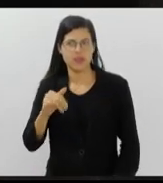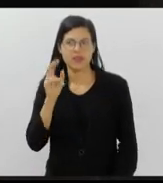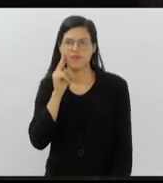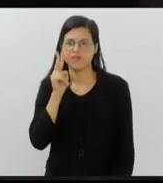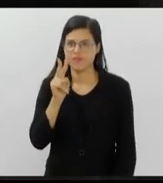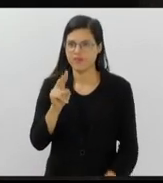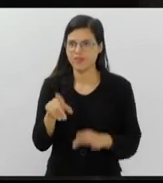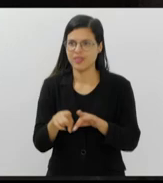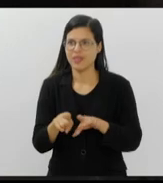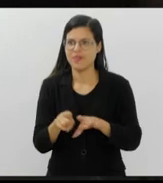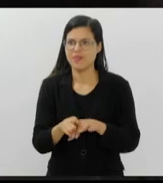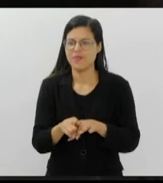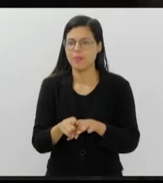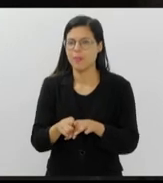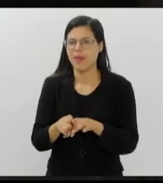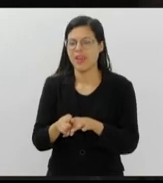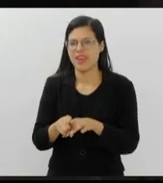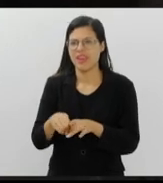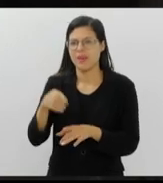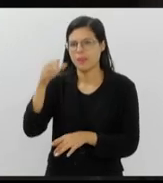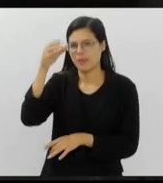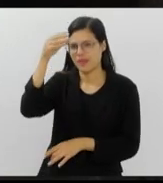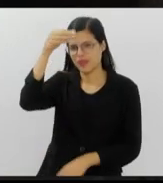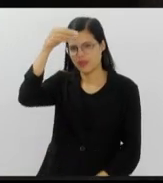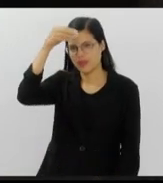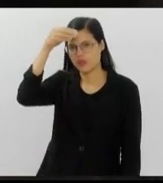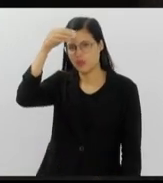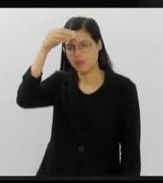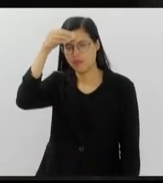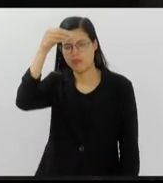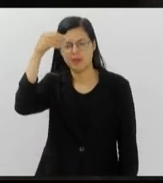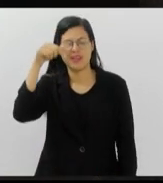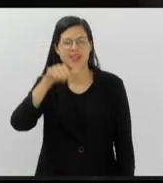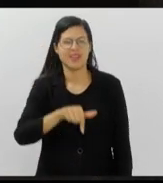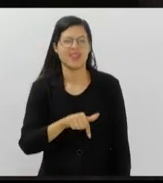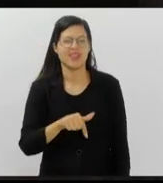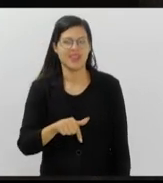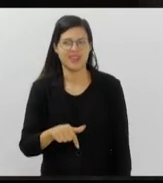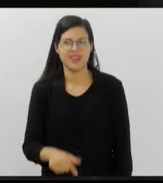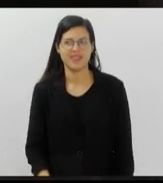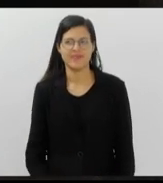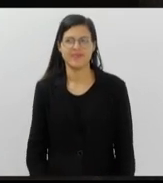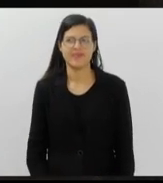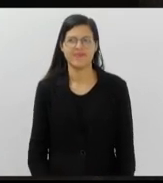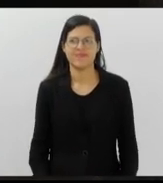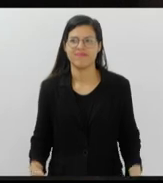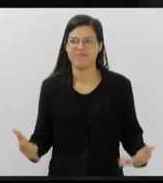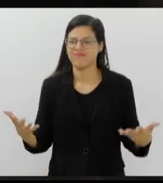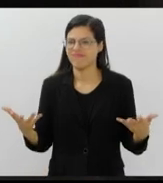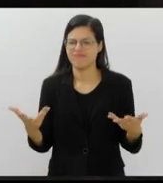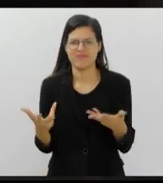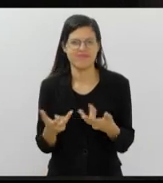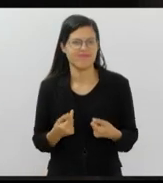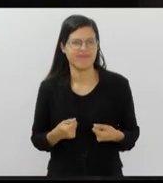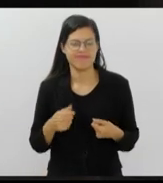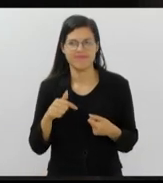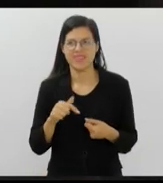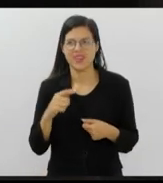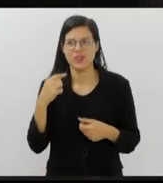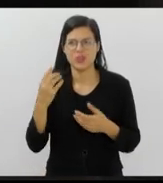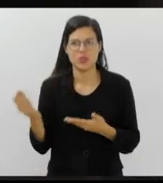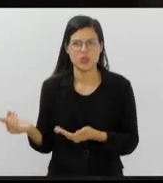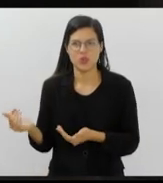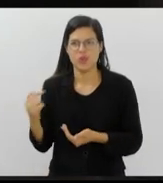querida sobrinha Giovana Adalt Rubinstein Tavares, uma brilhante advogada, jovem